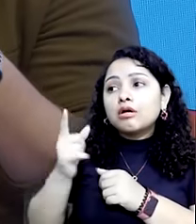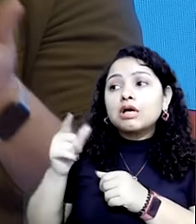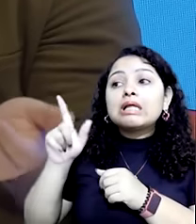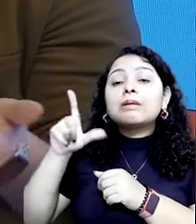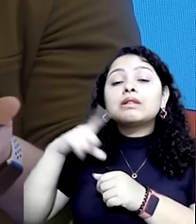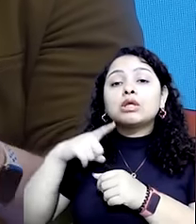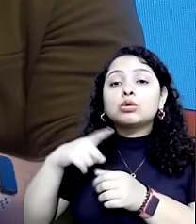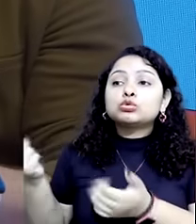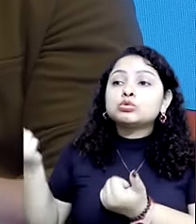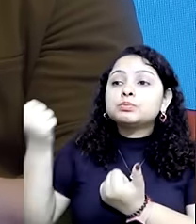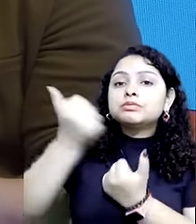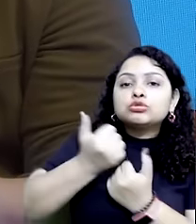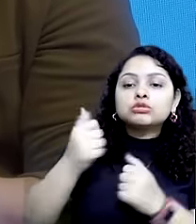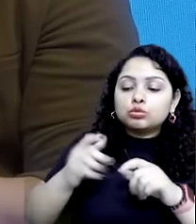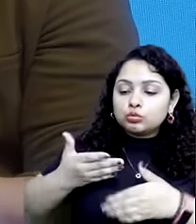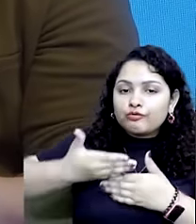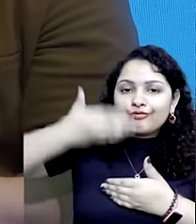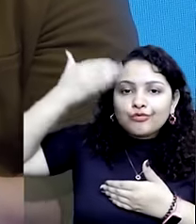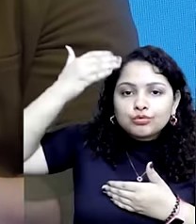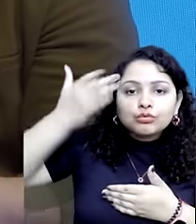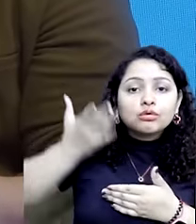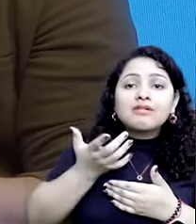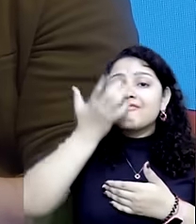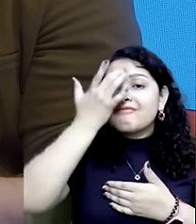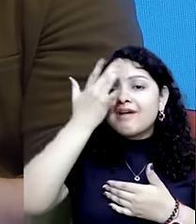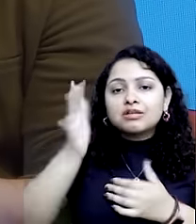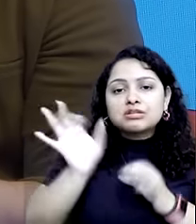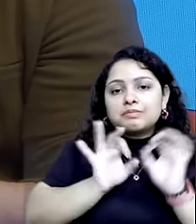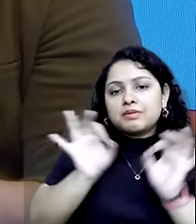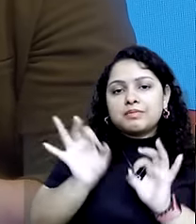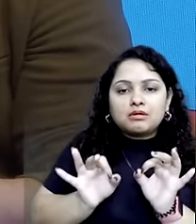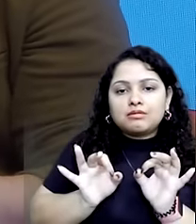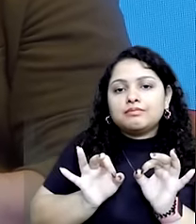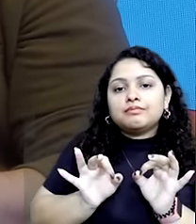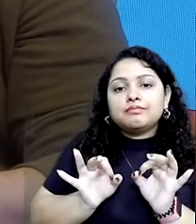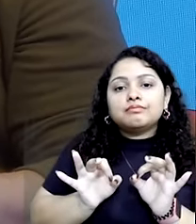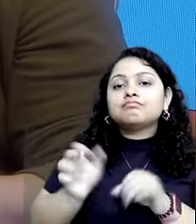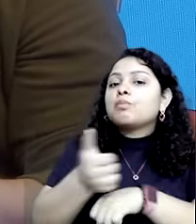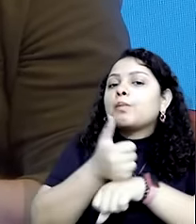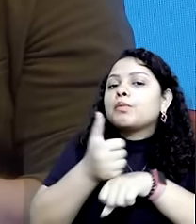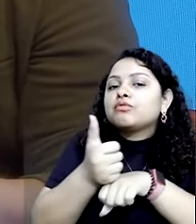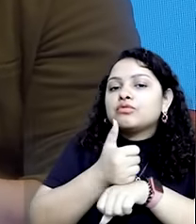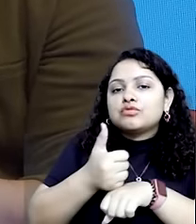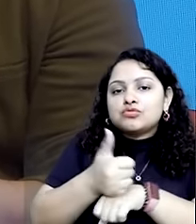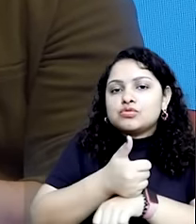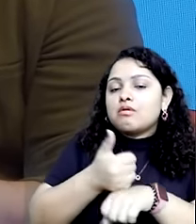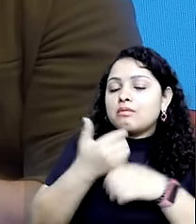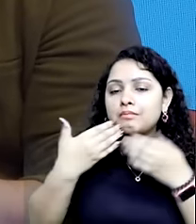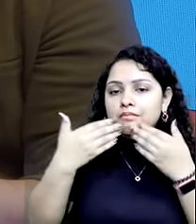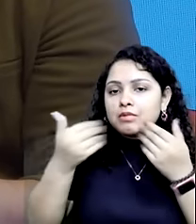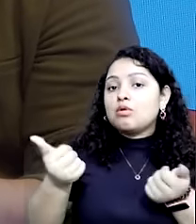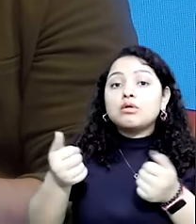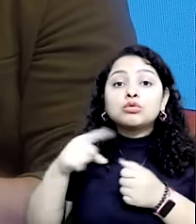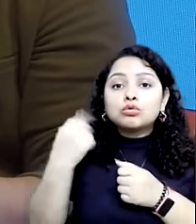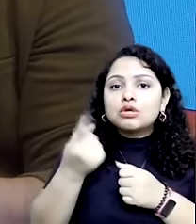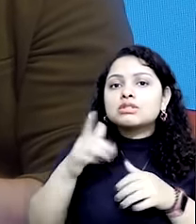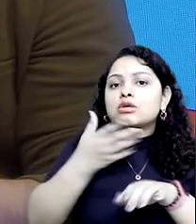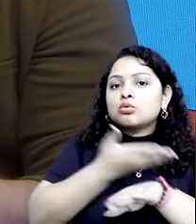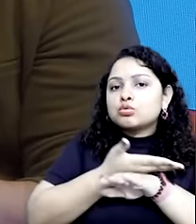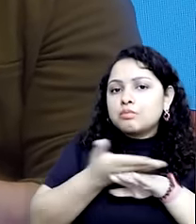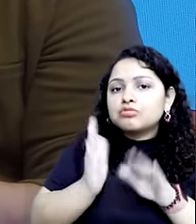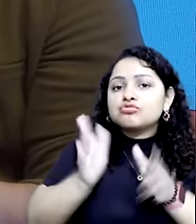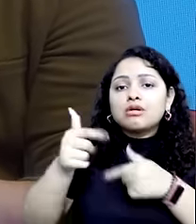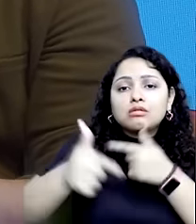substituição de fundo ele acontece de uma forma muito fácil e principalmente profissional né Kate e mesmo a gente que é acostumado a